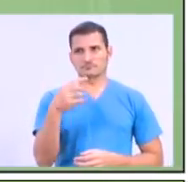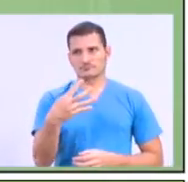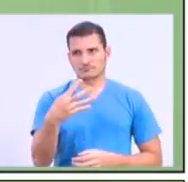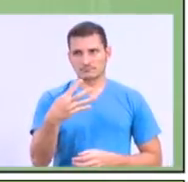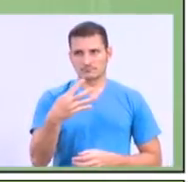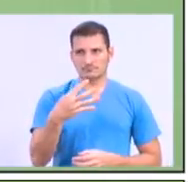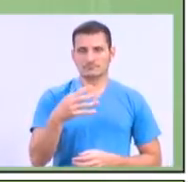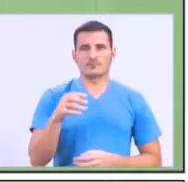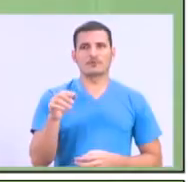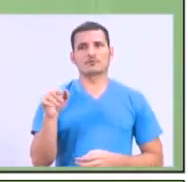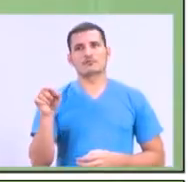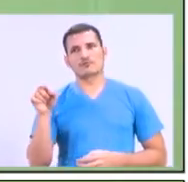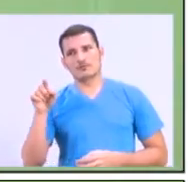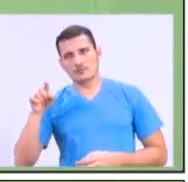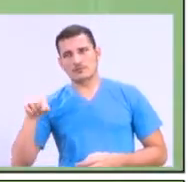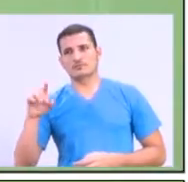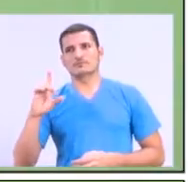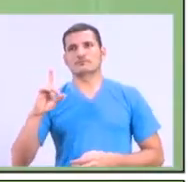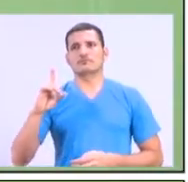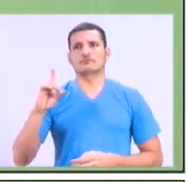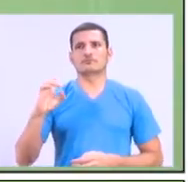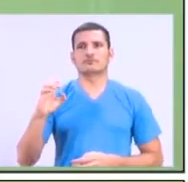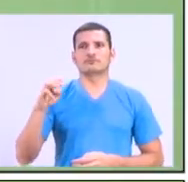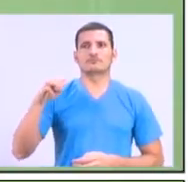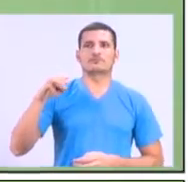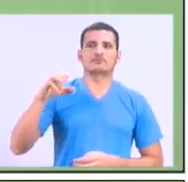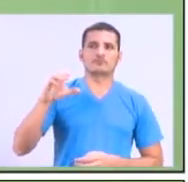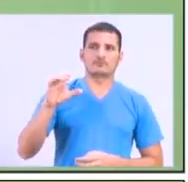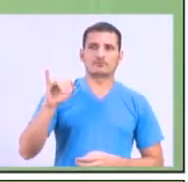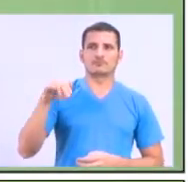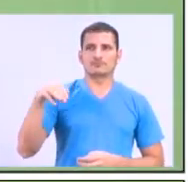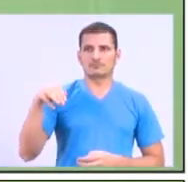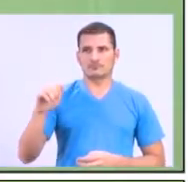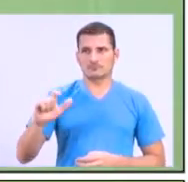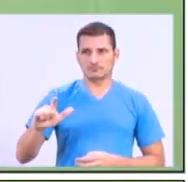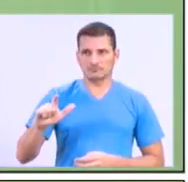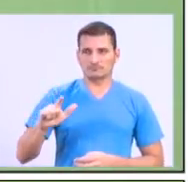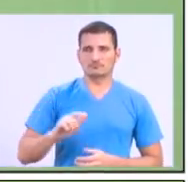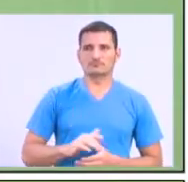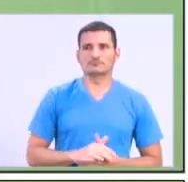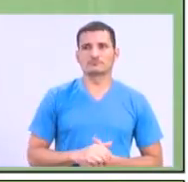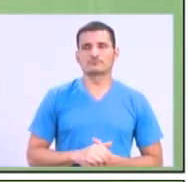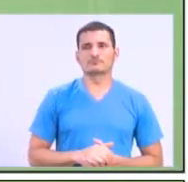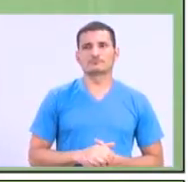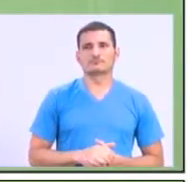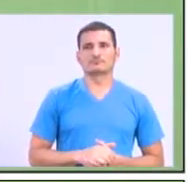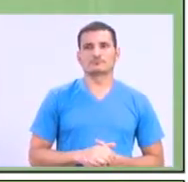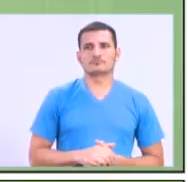já identifica como número decimal. Percebam, declaração de variável é